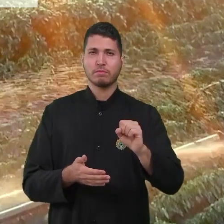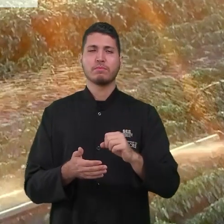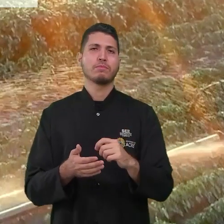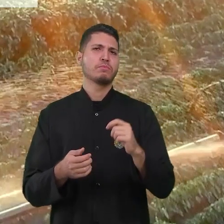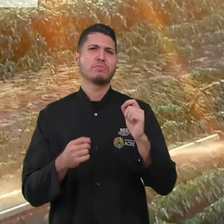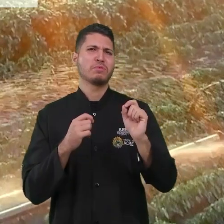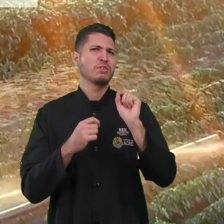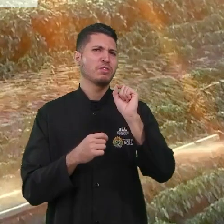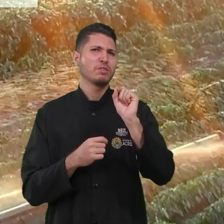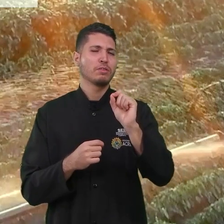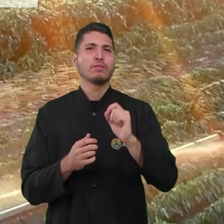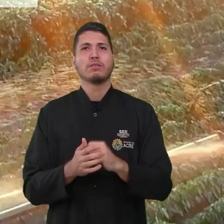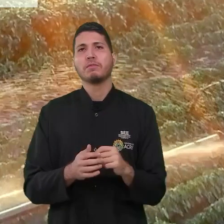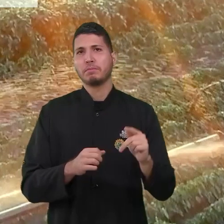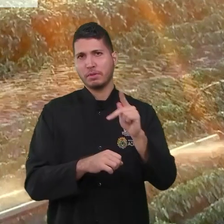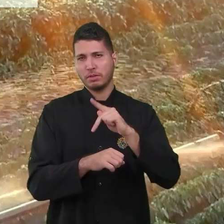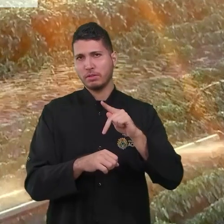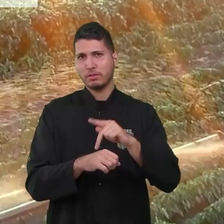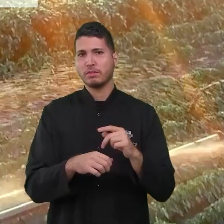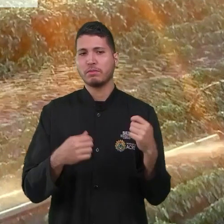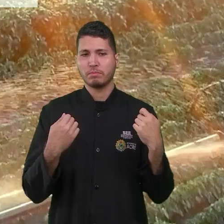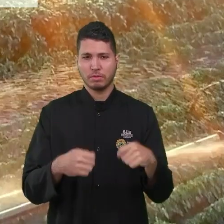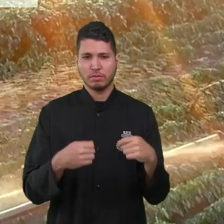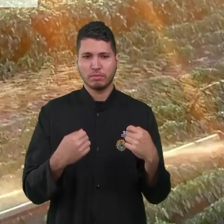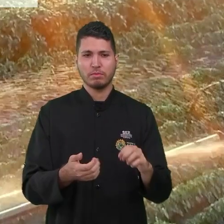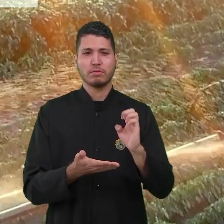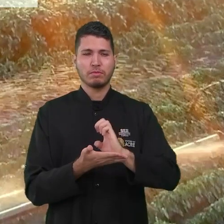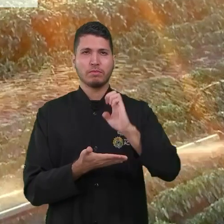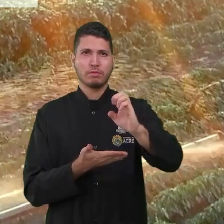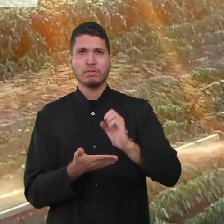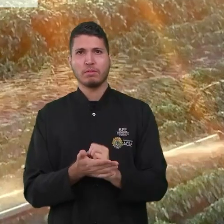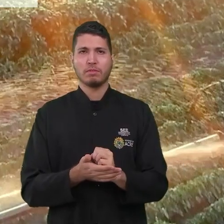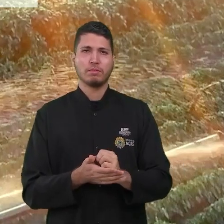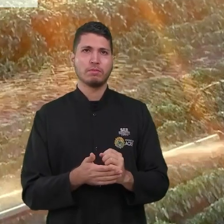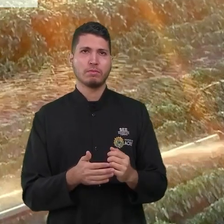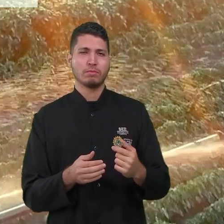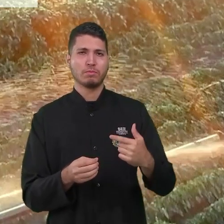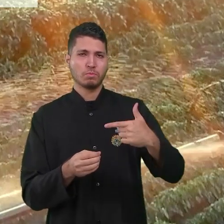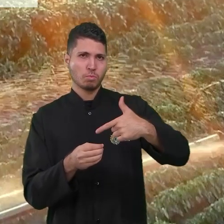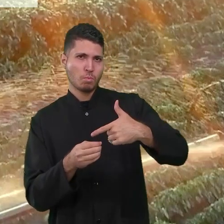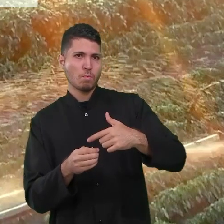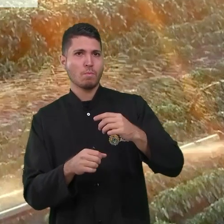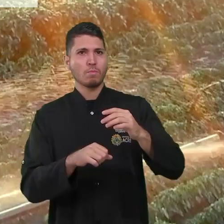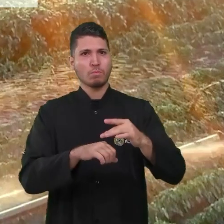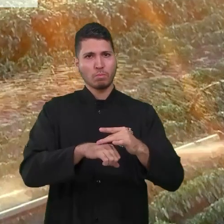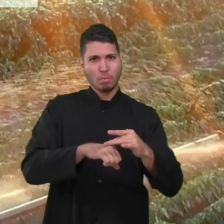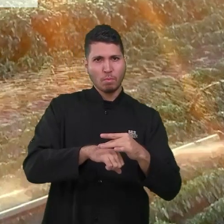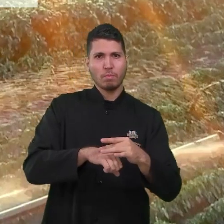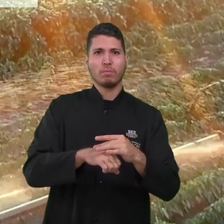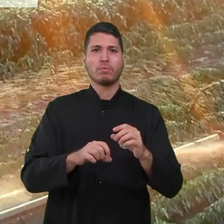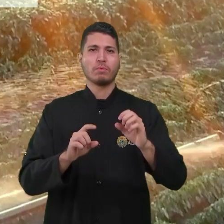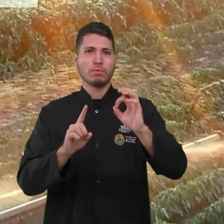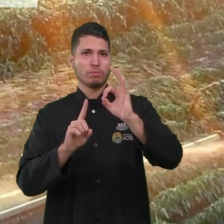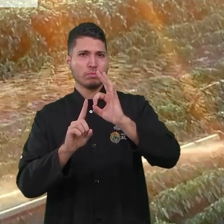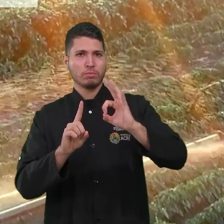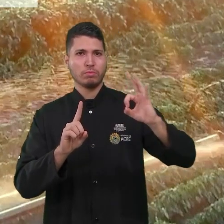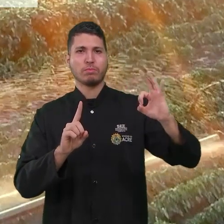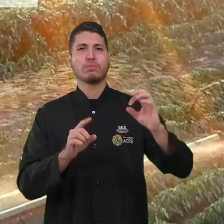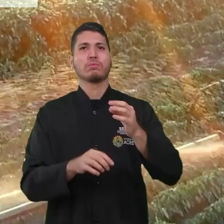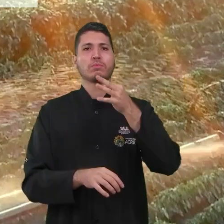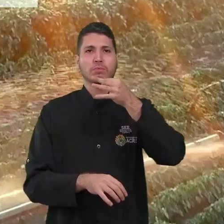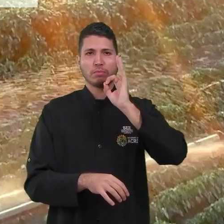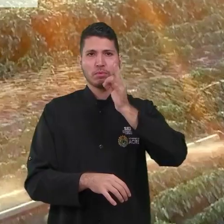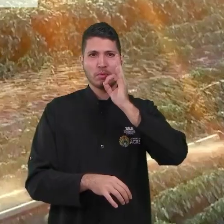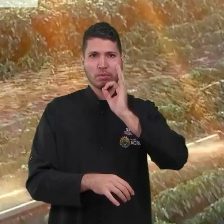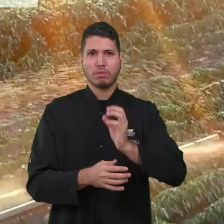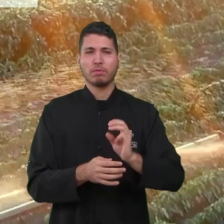aí, precisam exportar minérios, petróleo, soja, café. Um exemplo também que eu